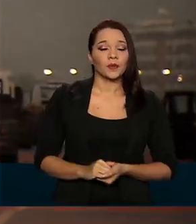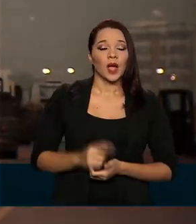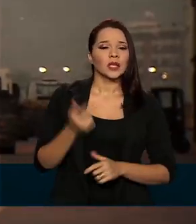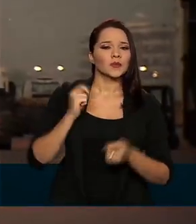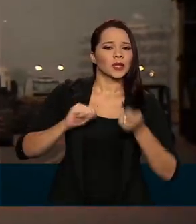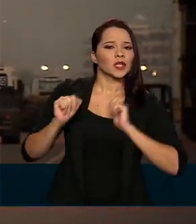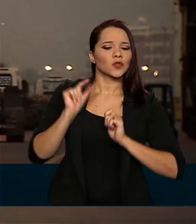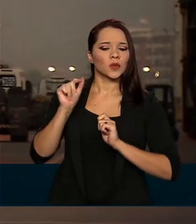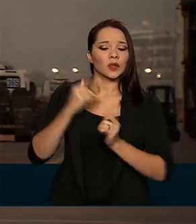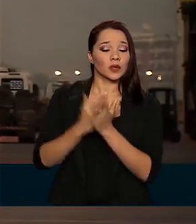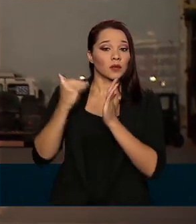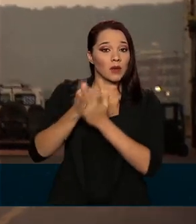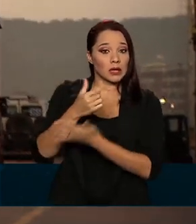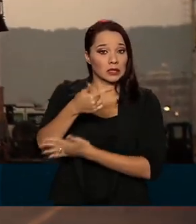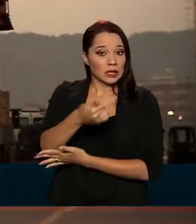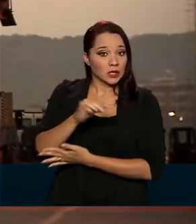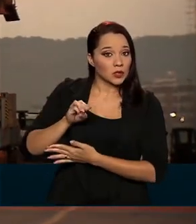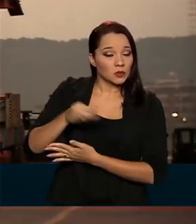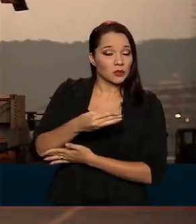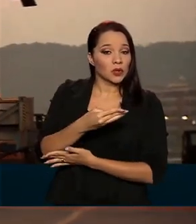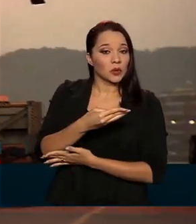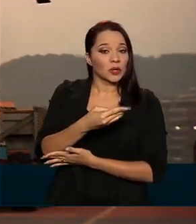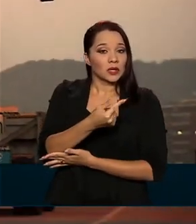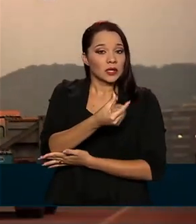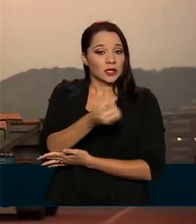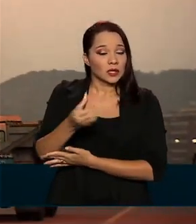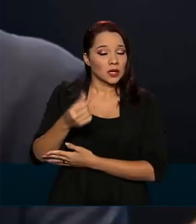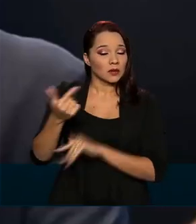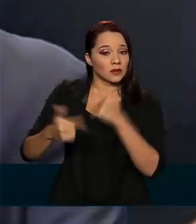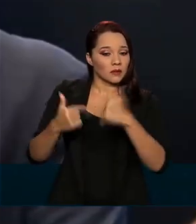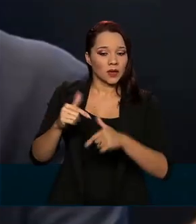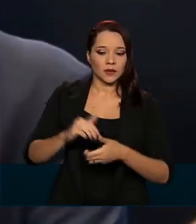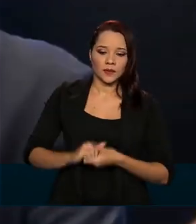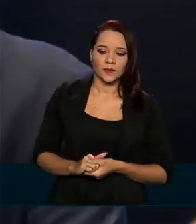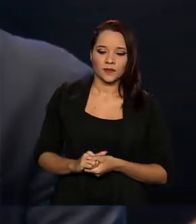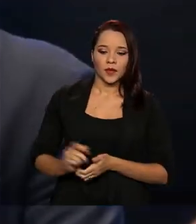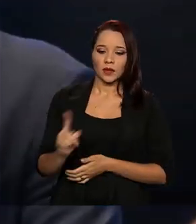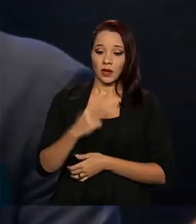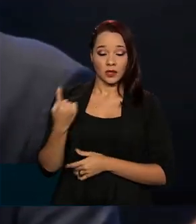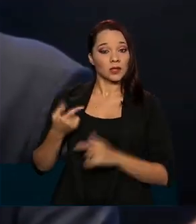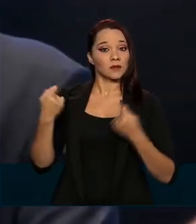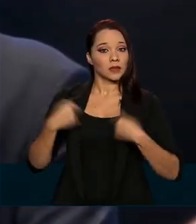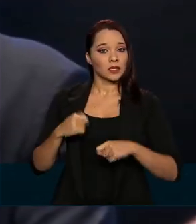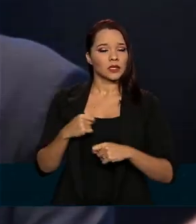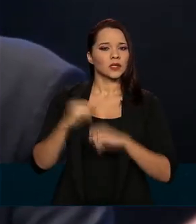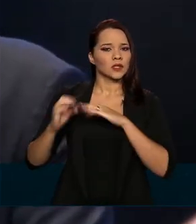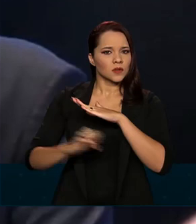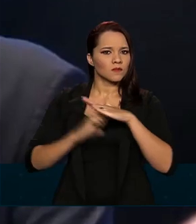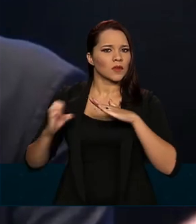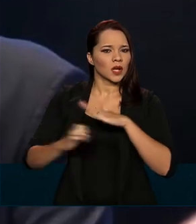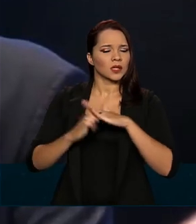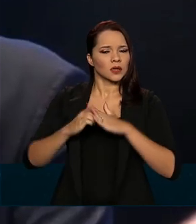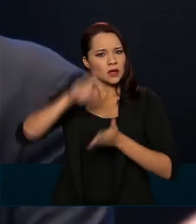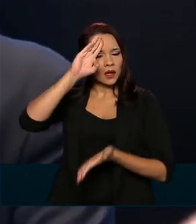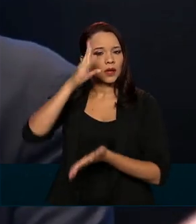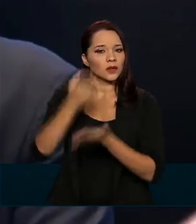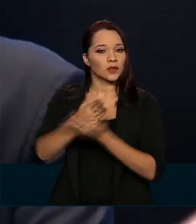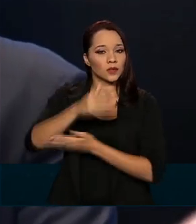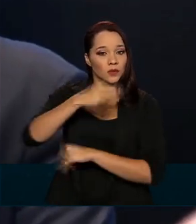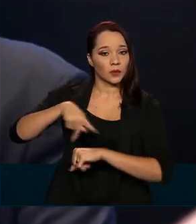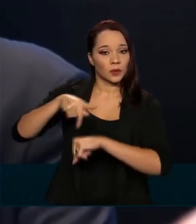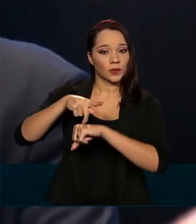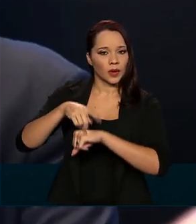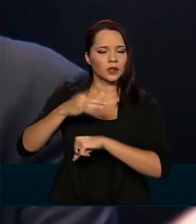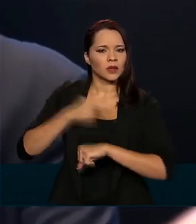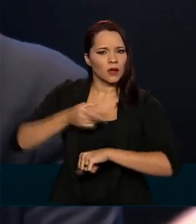é gerar mais de 7.600 empregos diretos e indiretos. A gente precisa de empresários que acreditem no país, que